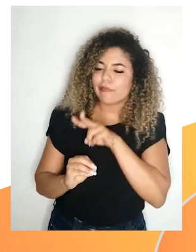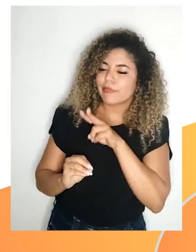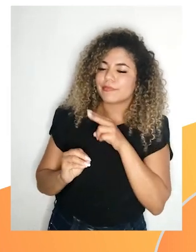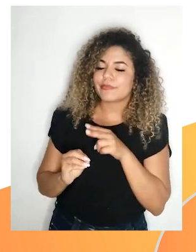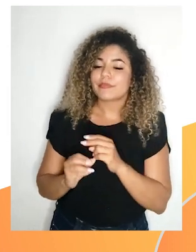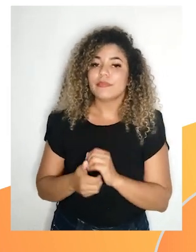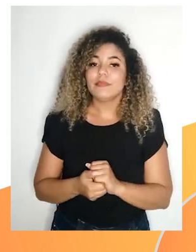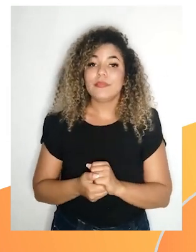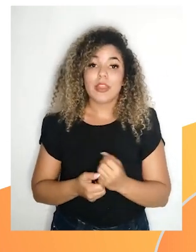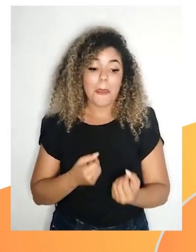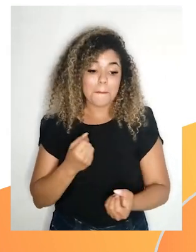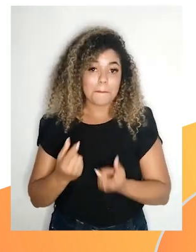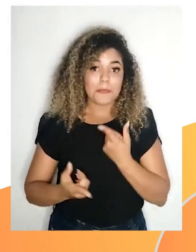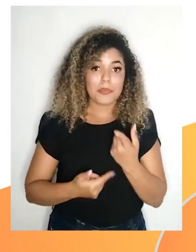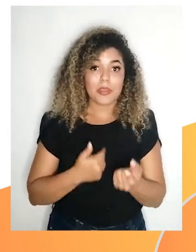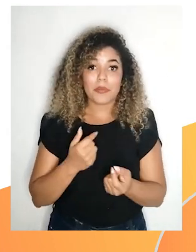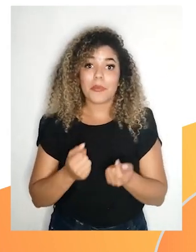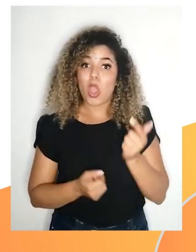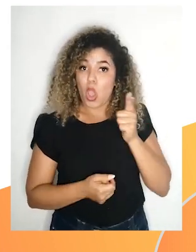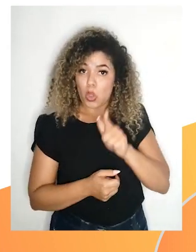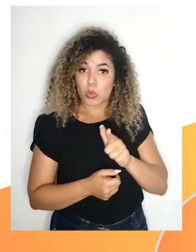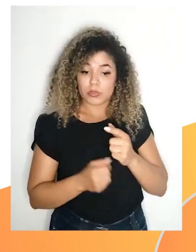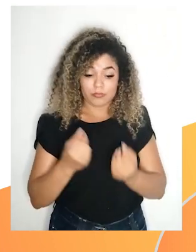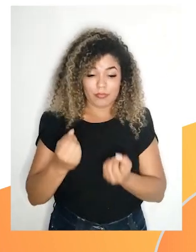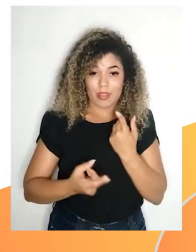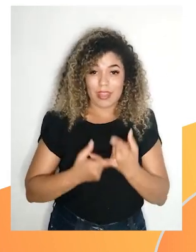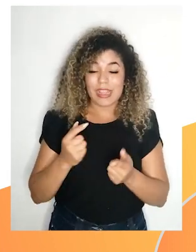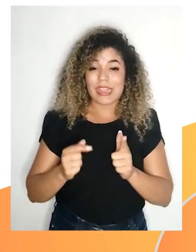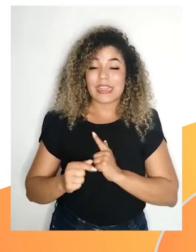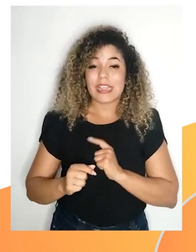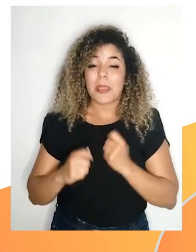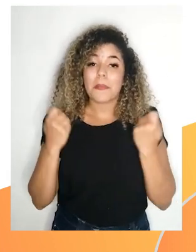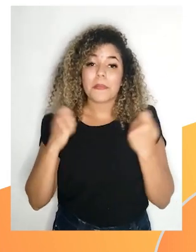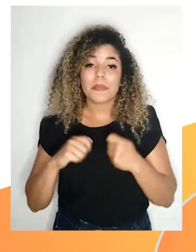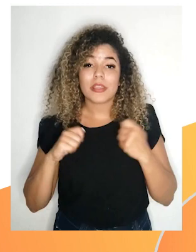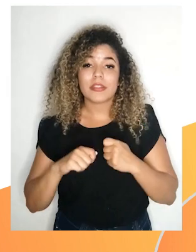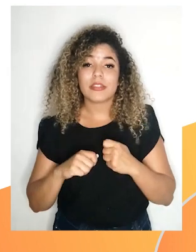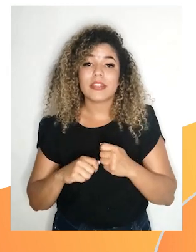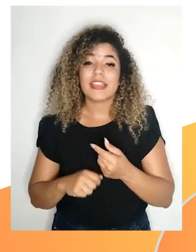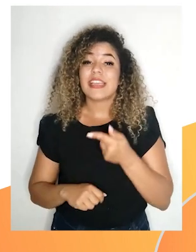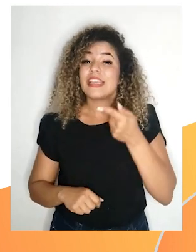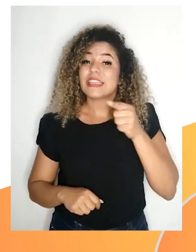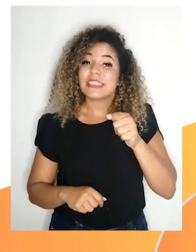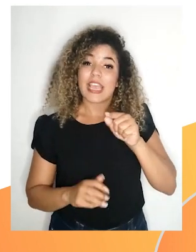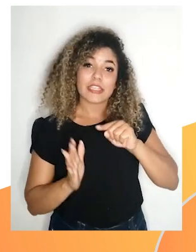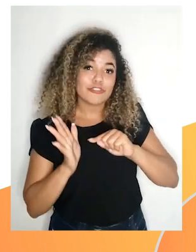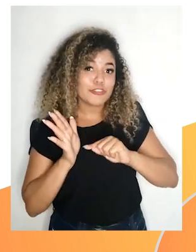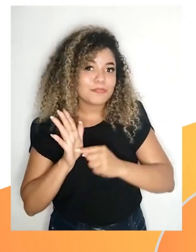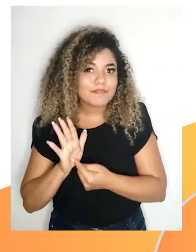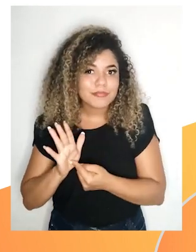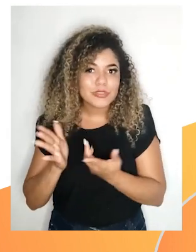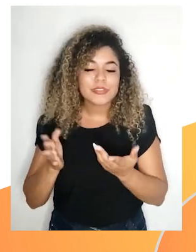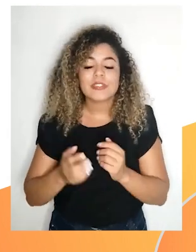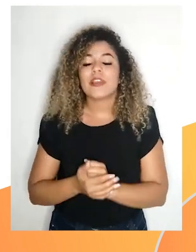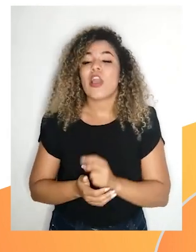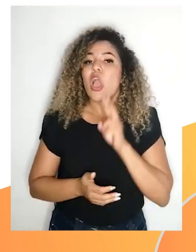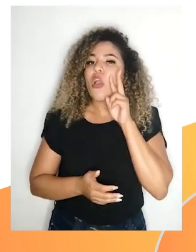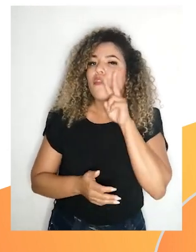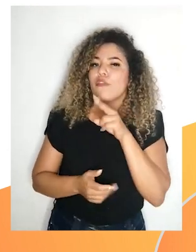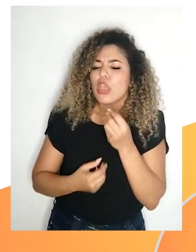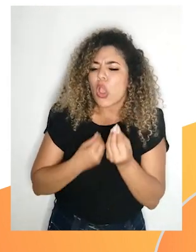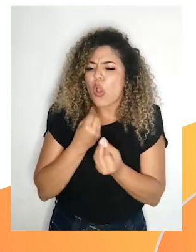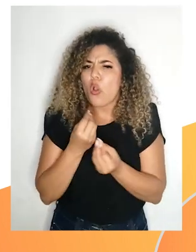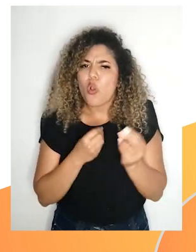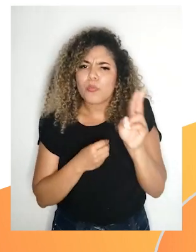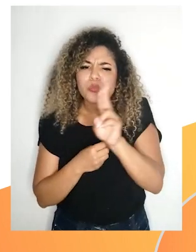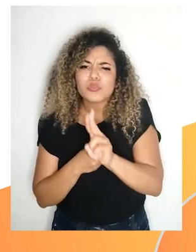aqui que pipoca, para ganhar uma pipoca, a gente precisa marcar 7 pontos. Então, vamos ver as